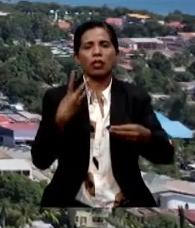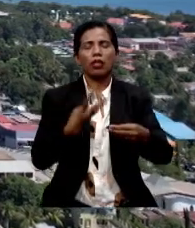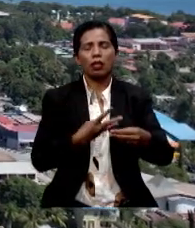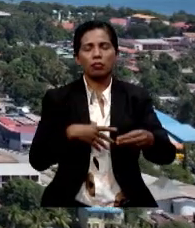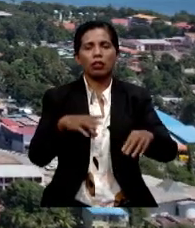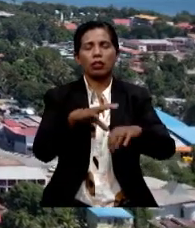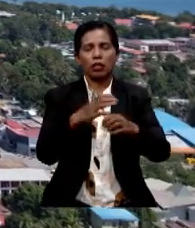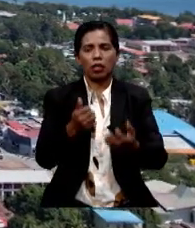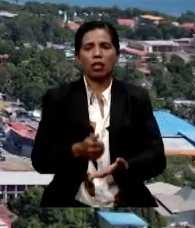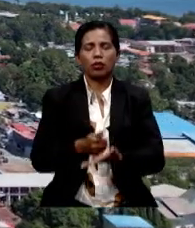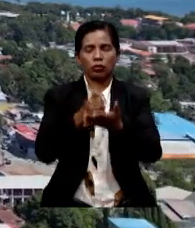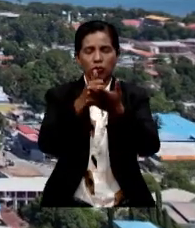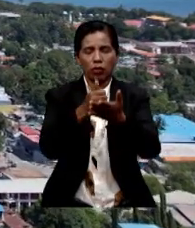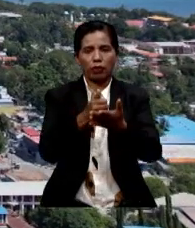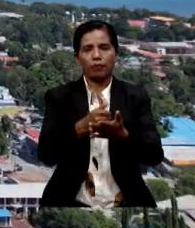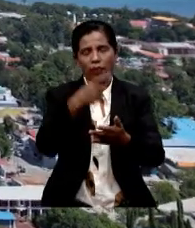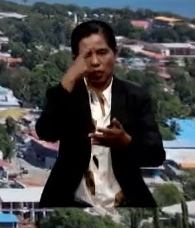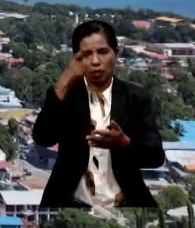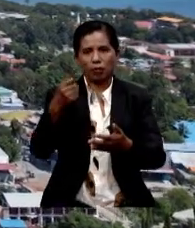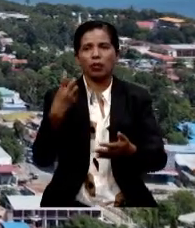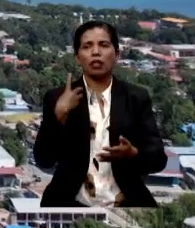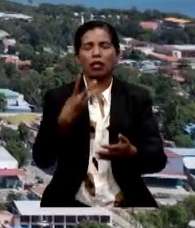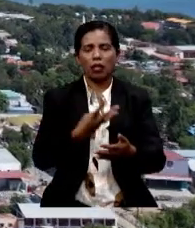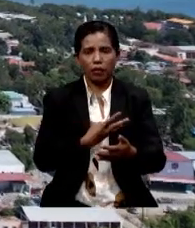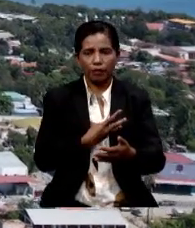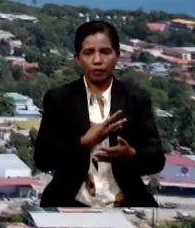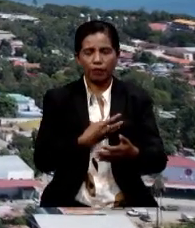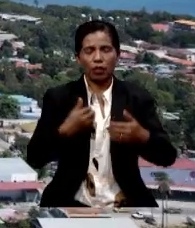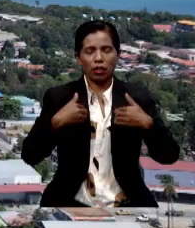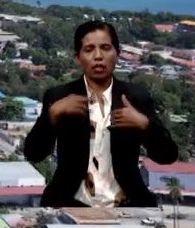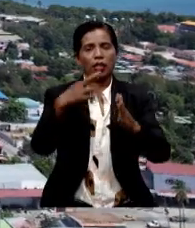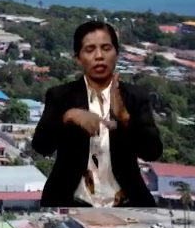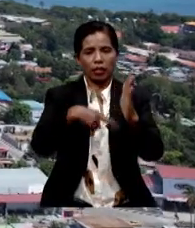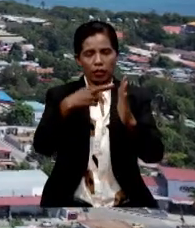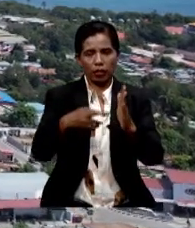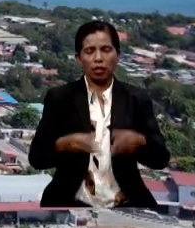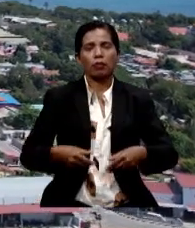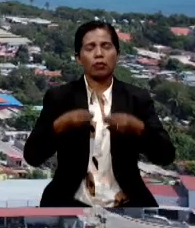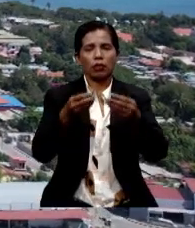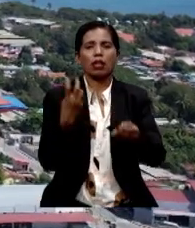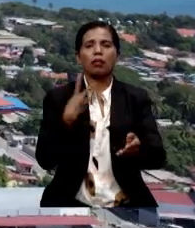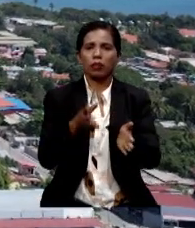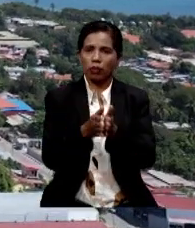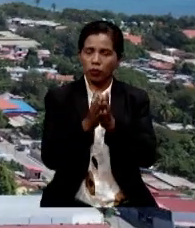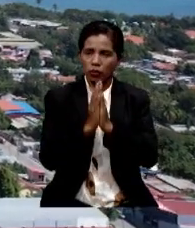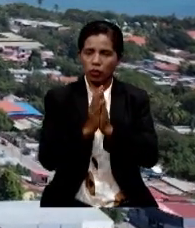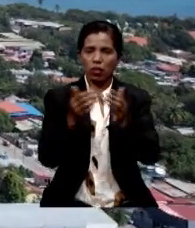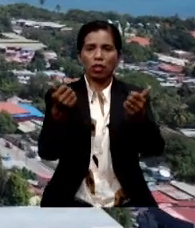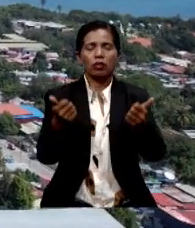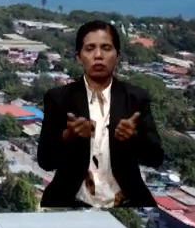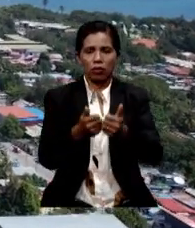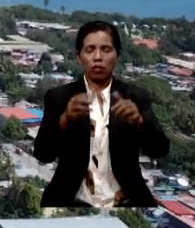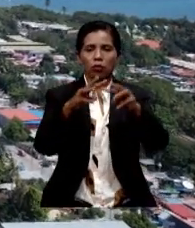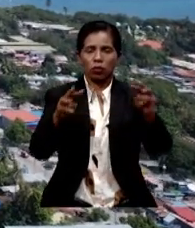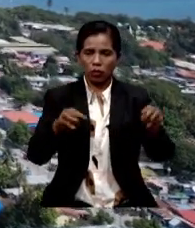ou atendimento e a crai. Também, né? Maka a mim foi na down e a circular da SAE. A mim usou a autoridade